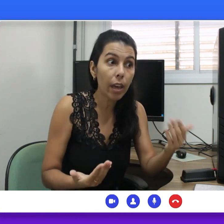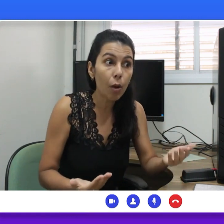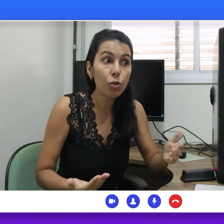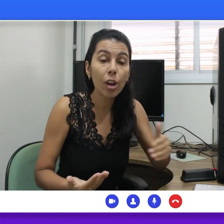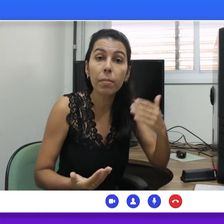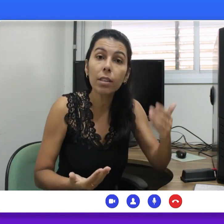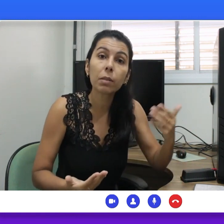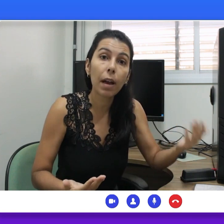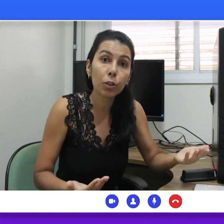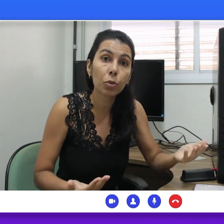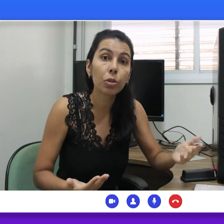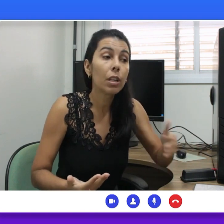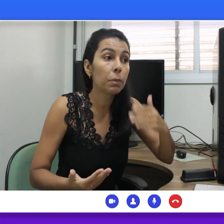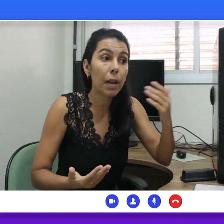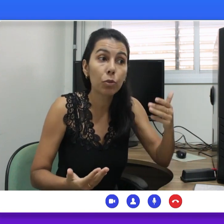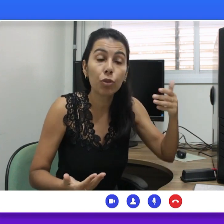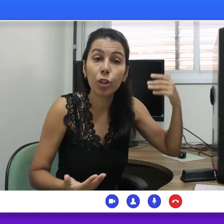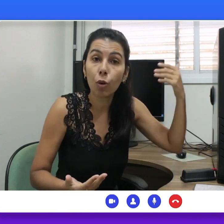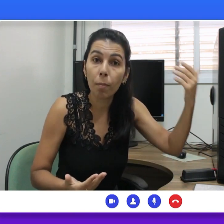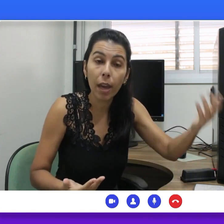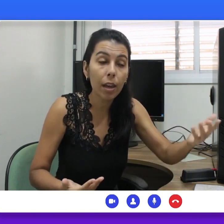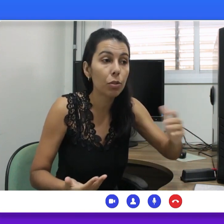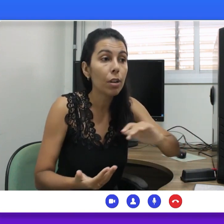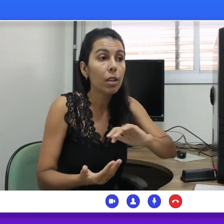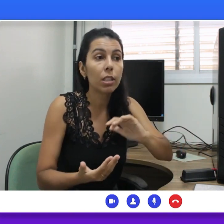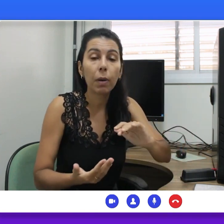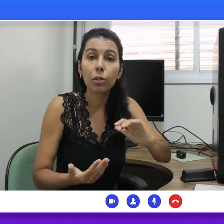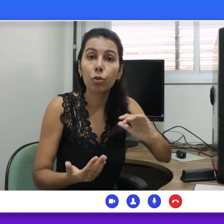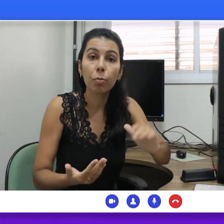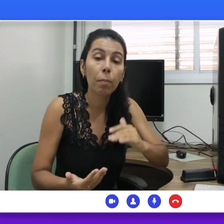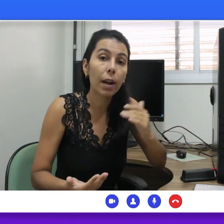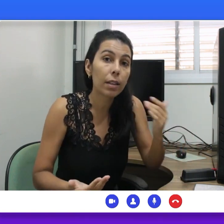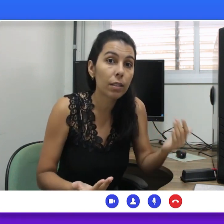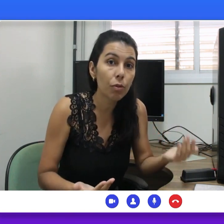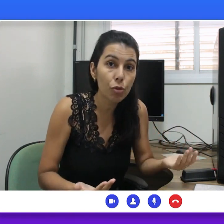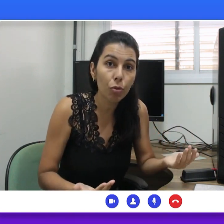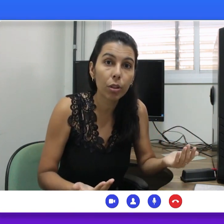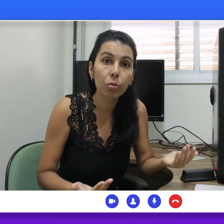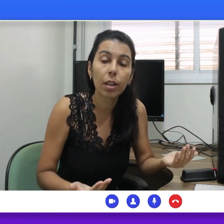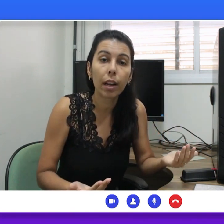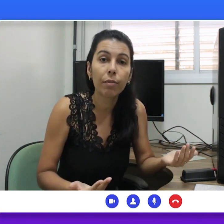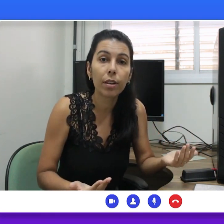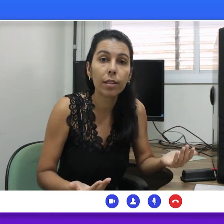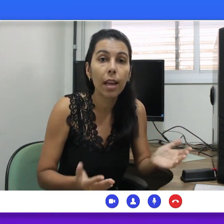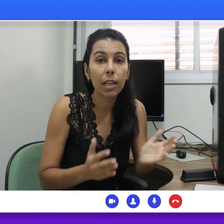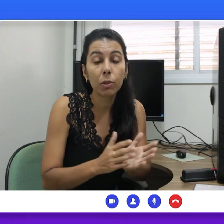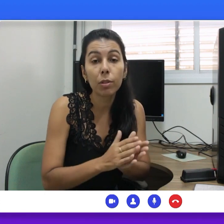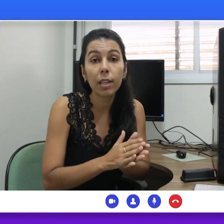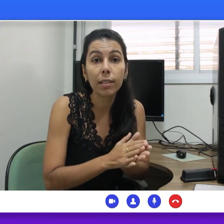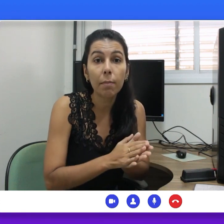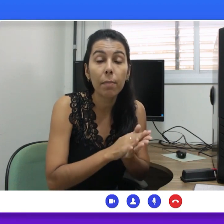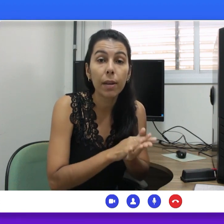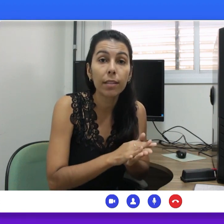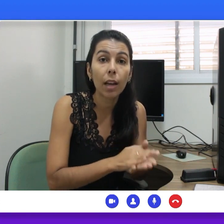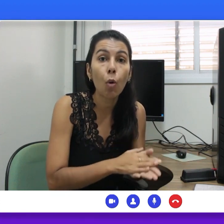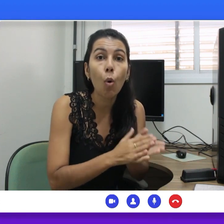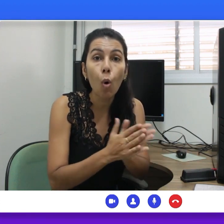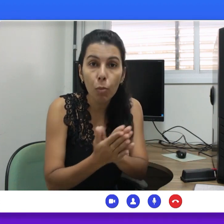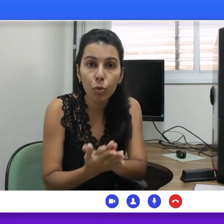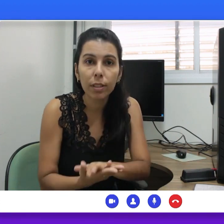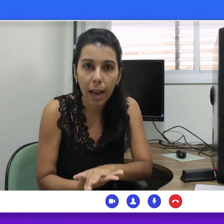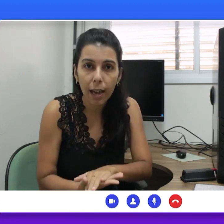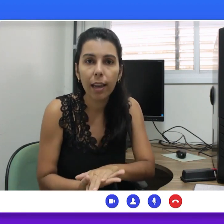captar assim mais clientes, enfim, pessoas interessadas no seu trabalho. Então, como eu falei anteriormente, você tem o lado